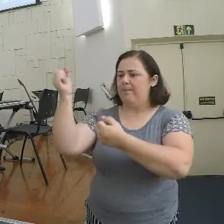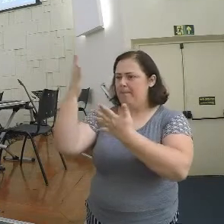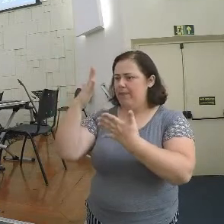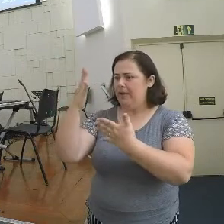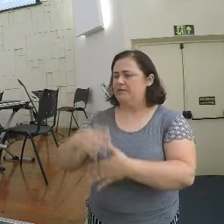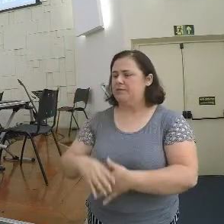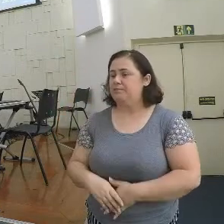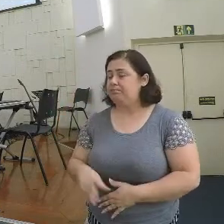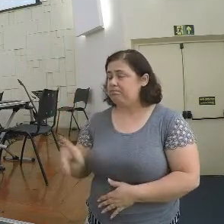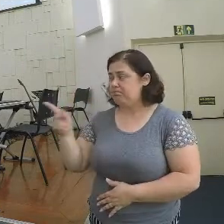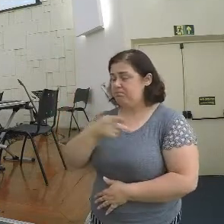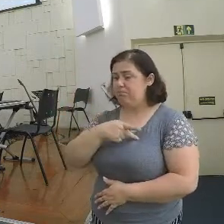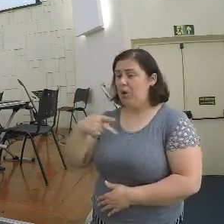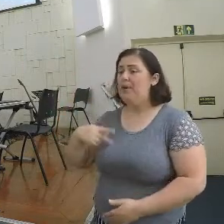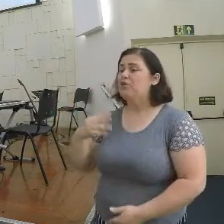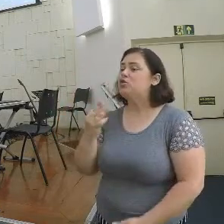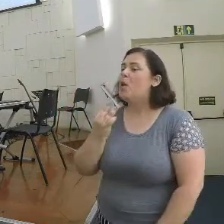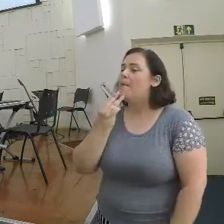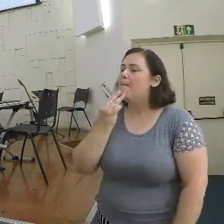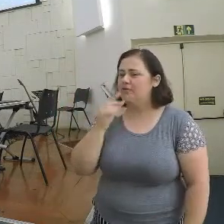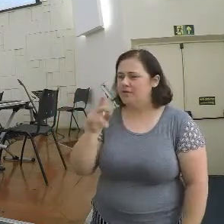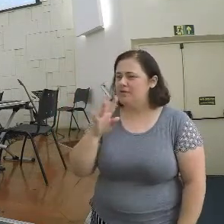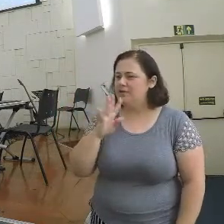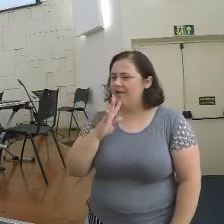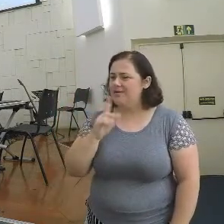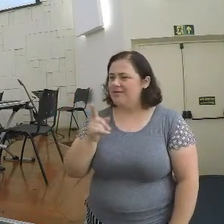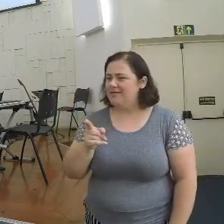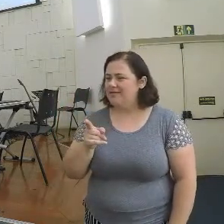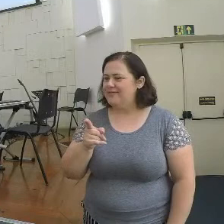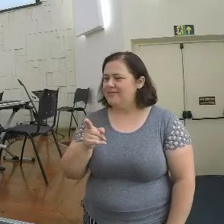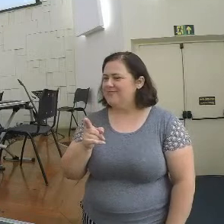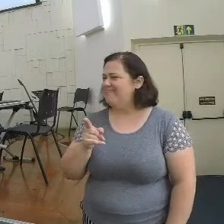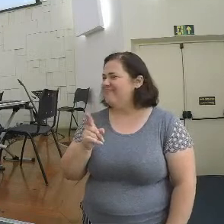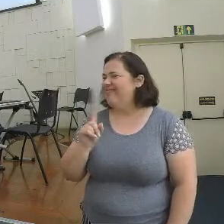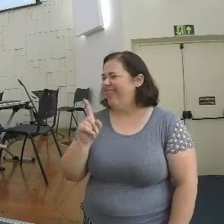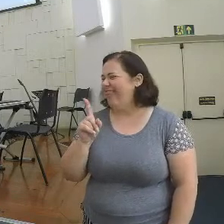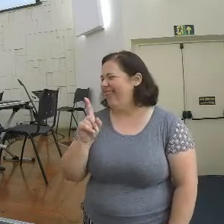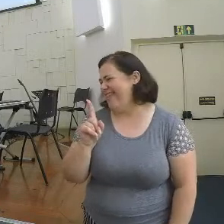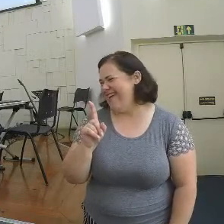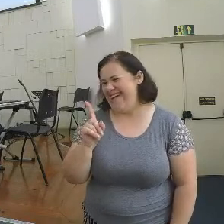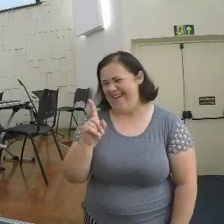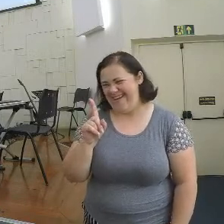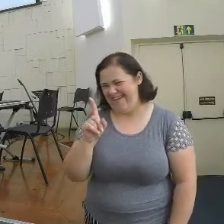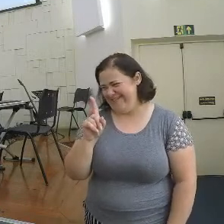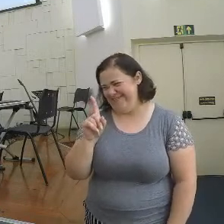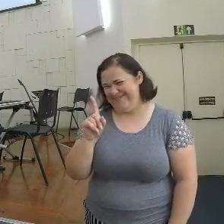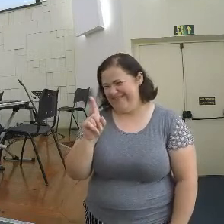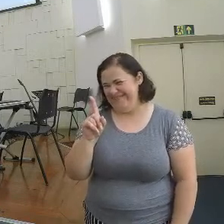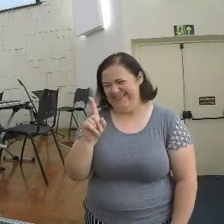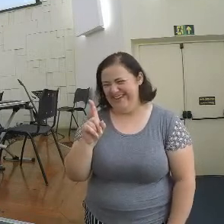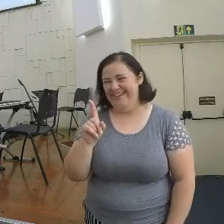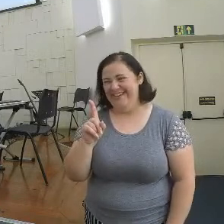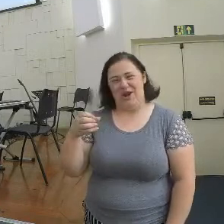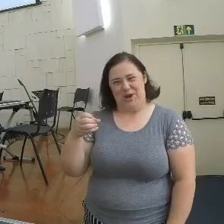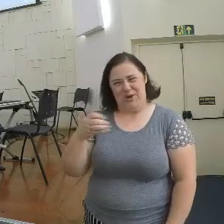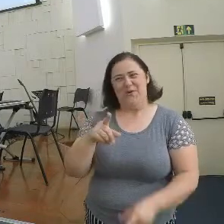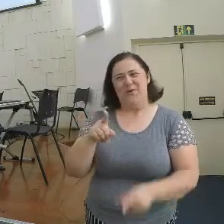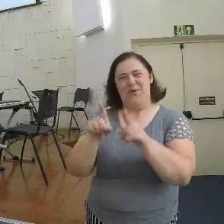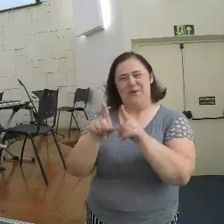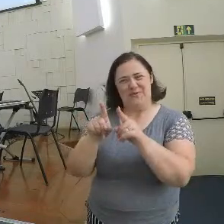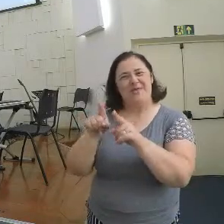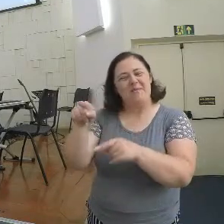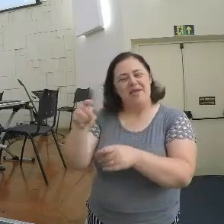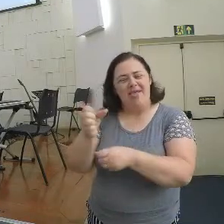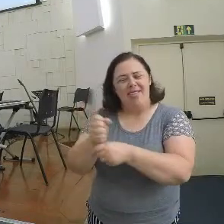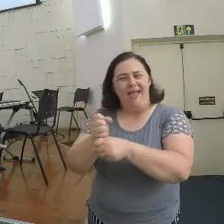Deus abençoa alguém na igreja, Ele abençoa todo mundo que está em volta desse alguém. Quando Deus abençoa alguém numa família, Ele abençoa todo mundo. De algum modo, todo